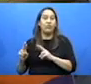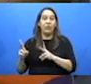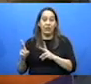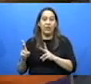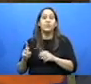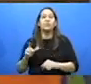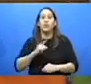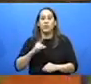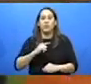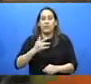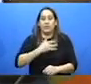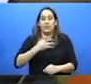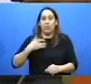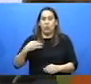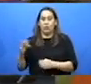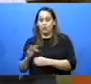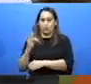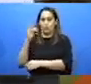e saudável.